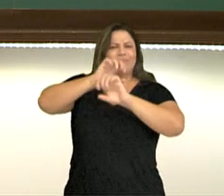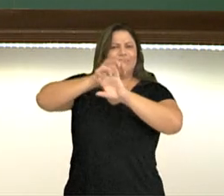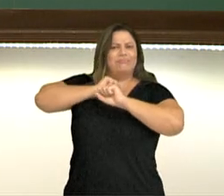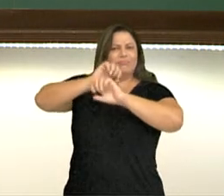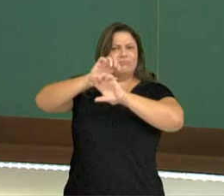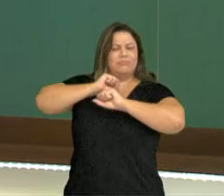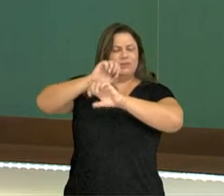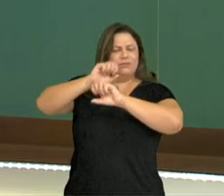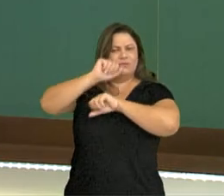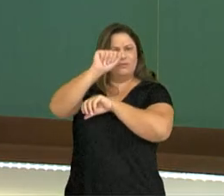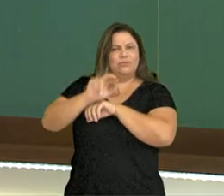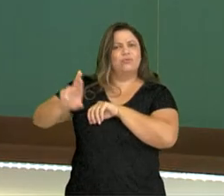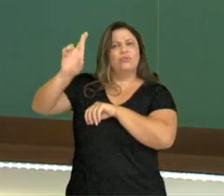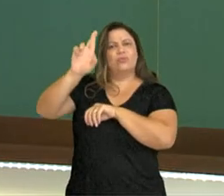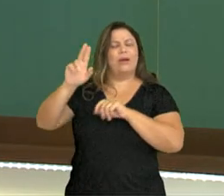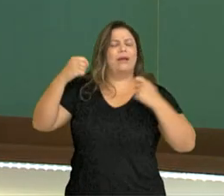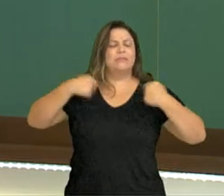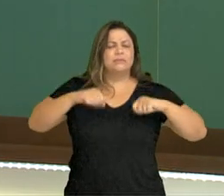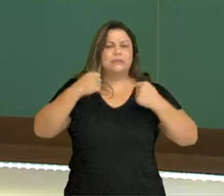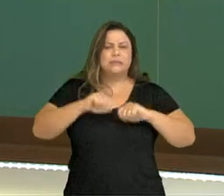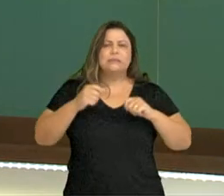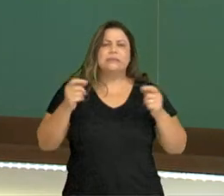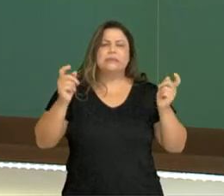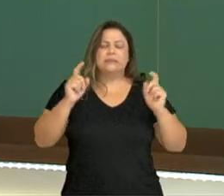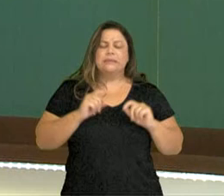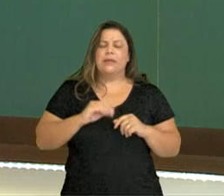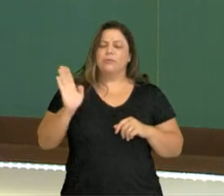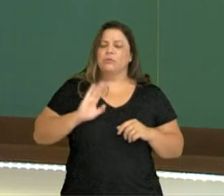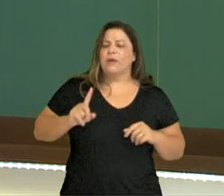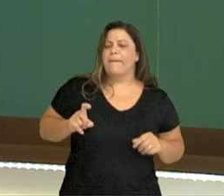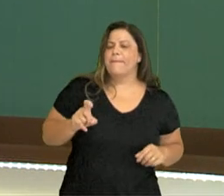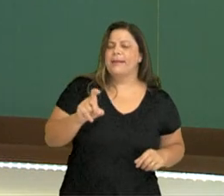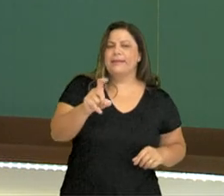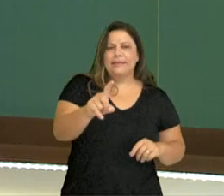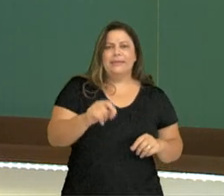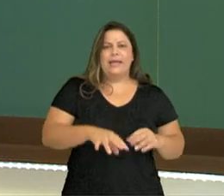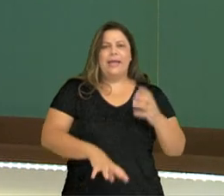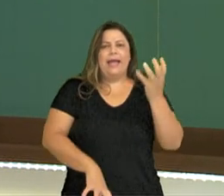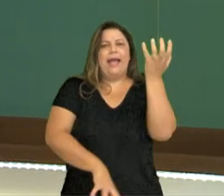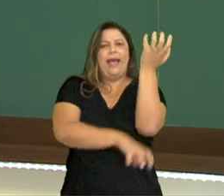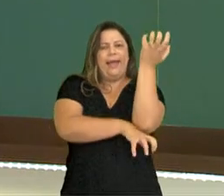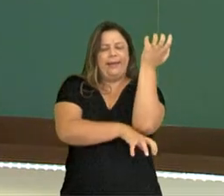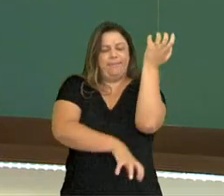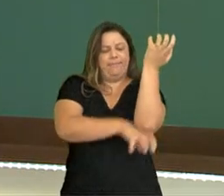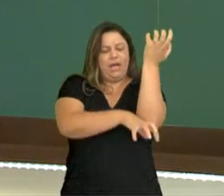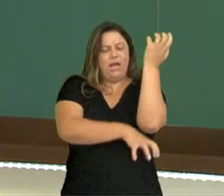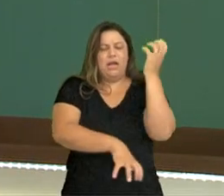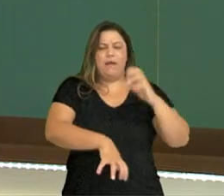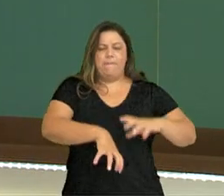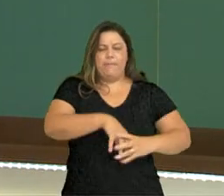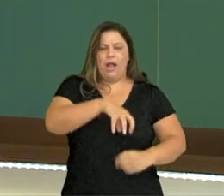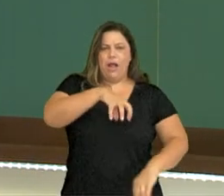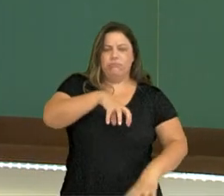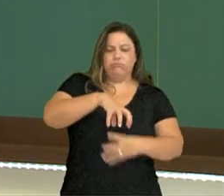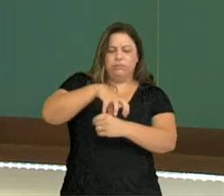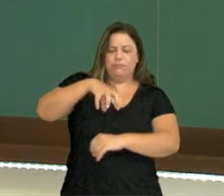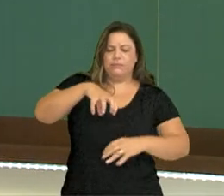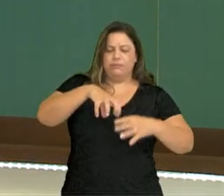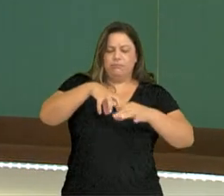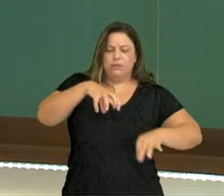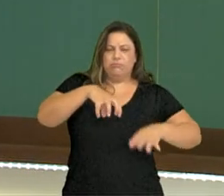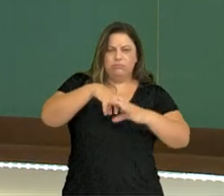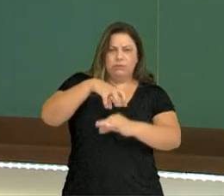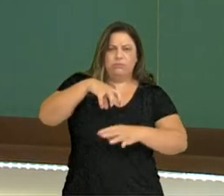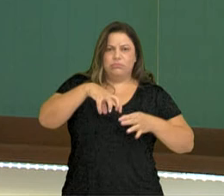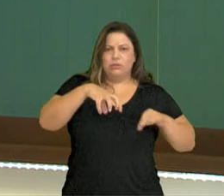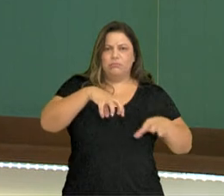nós precisamos das bactérias que estão atreladas às raízes de algumas plantas, principalmente as leguminosas,